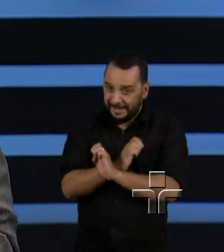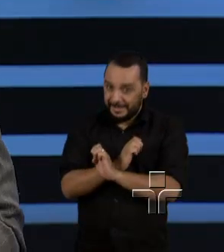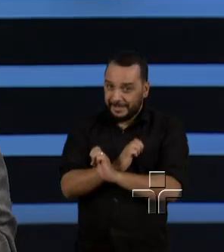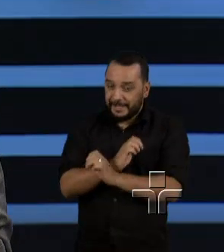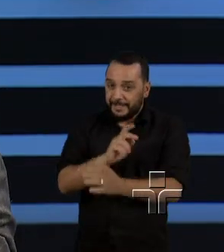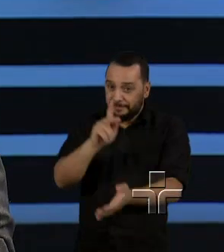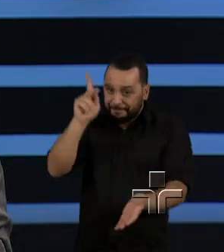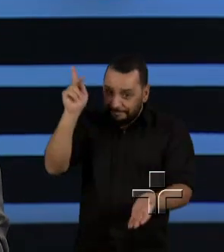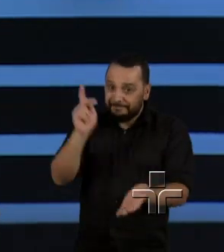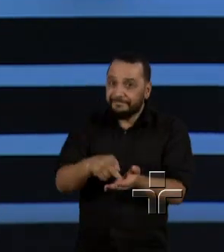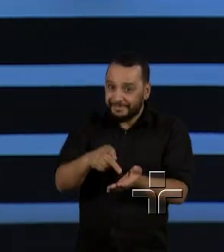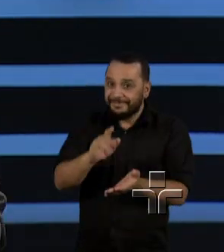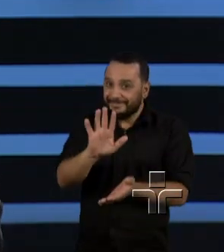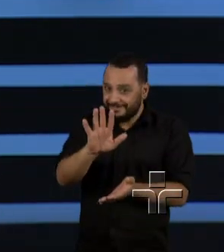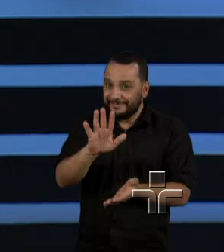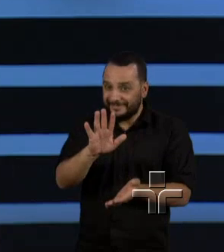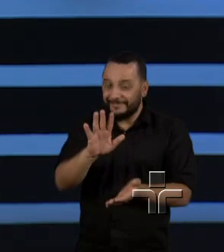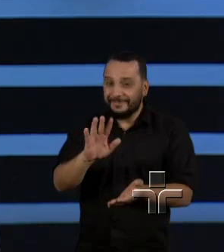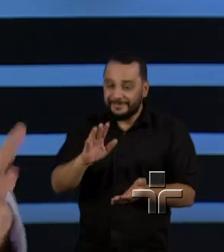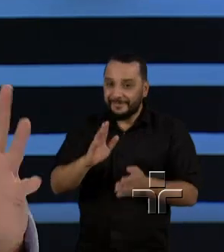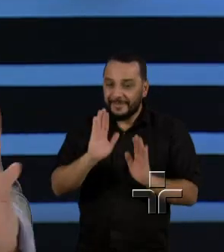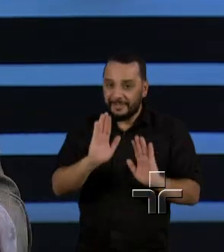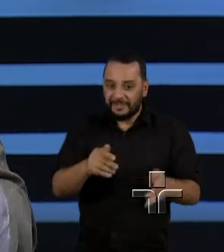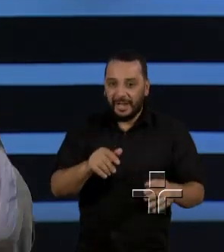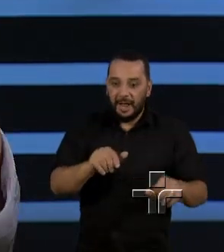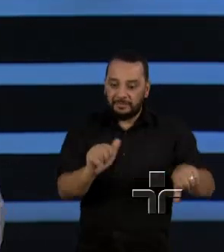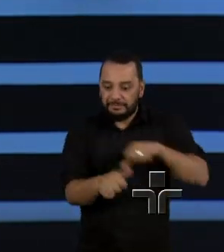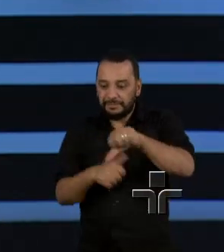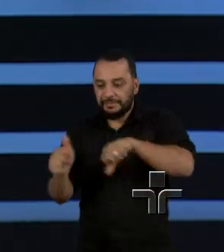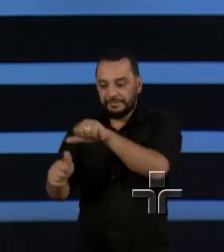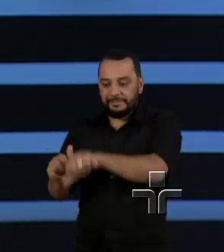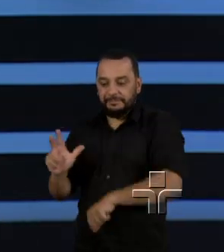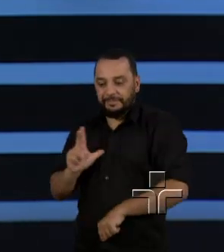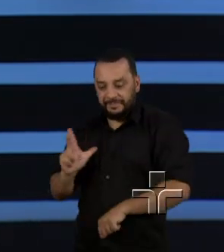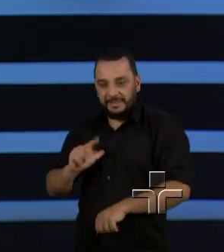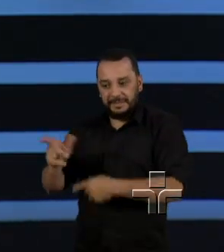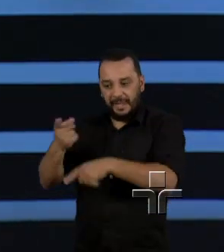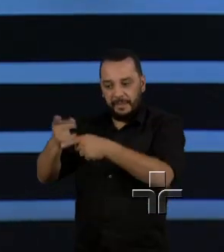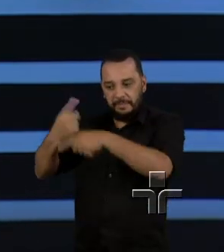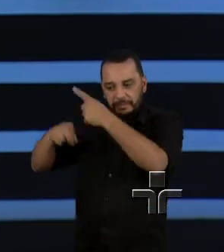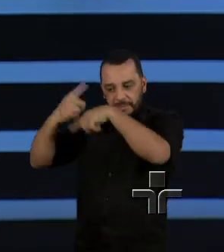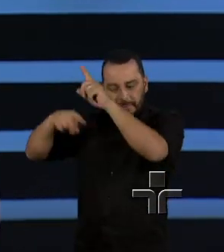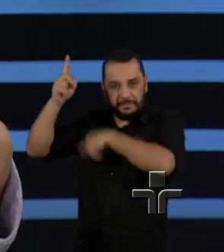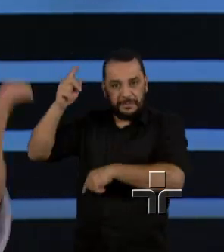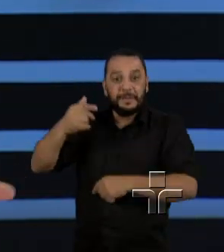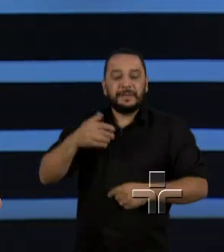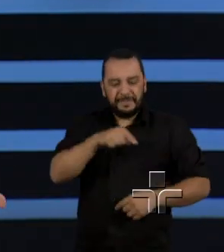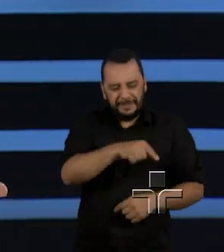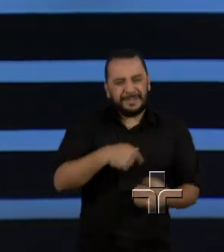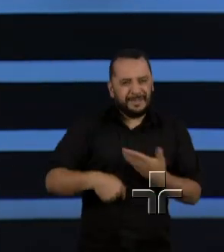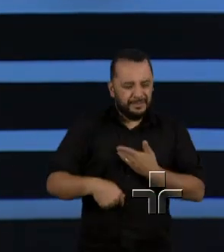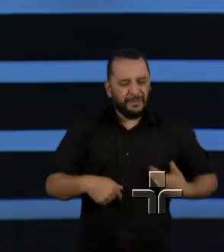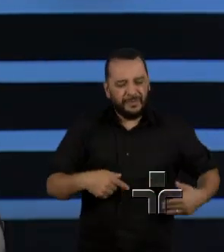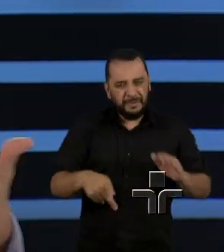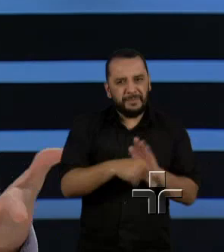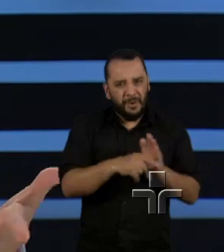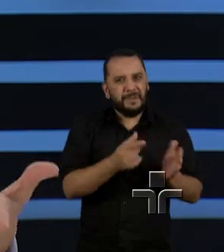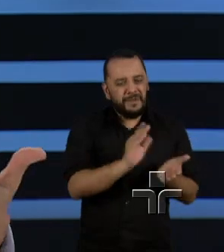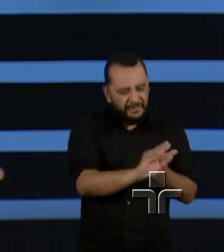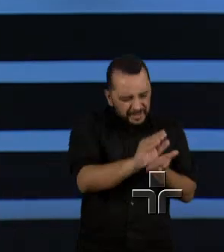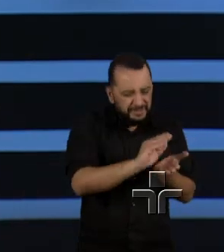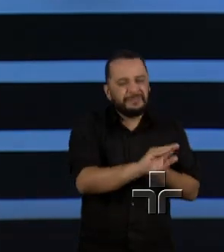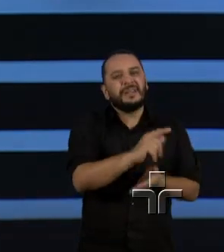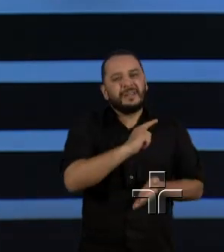fato, a Embraer, depois de privatizada, ela dá grande salto. Mas mesmo quando era estatal, ela fez investimentos muito grandes. Ela criou